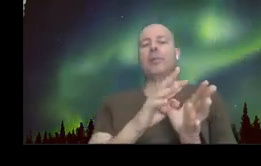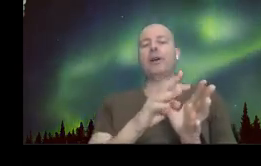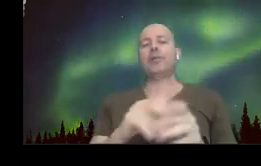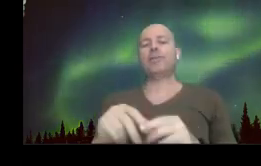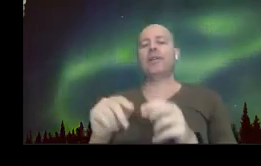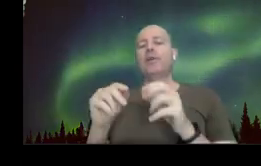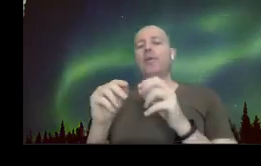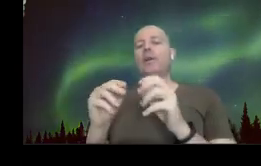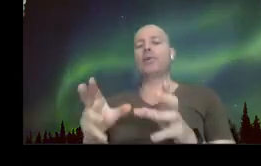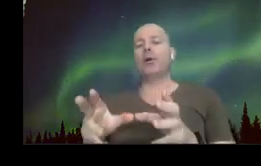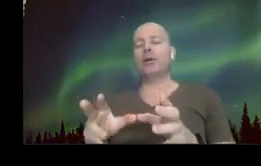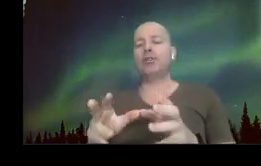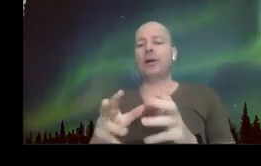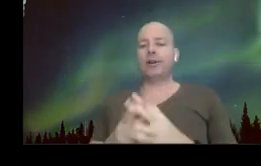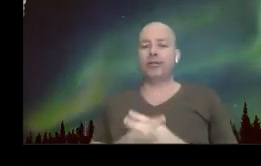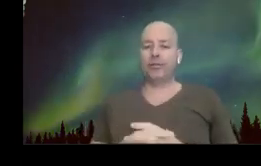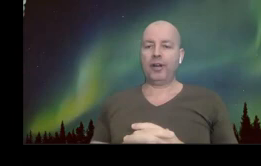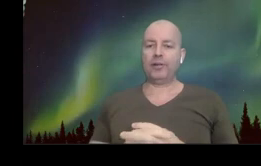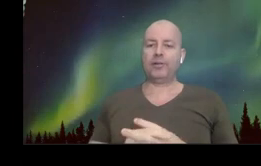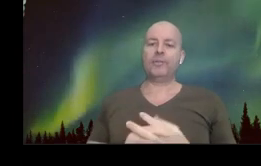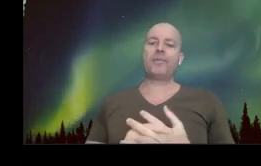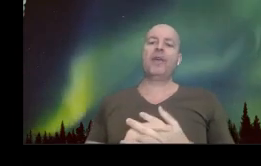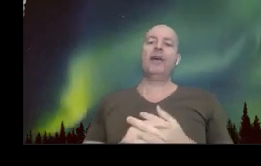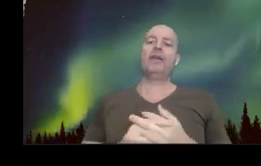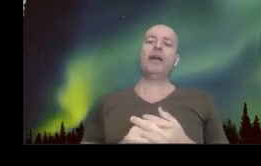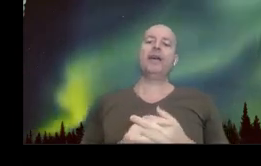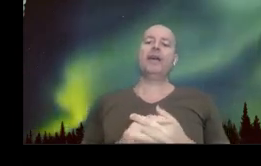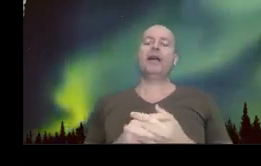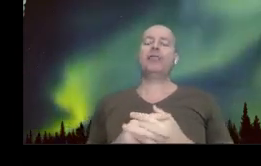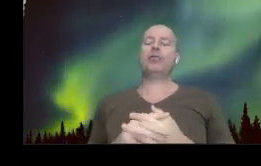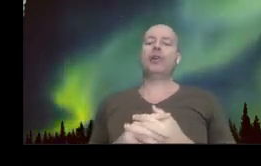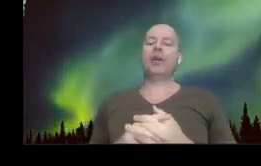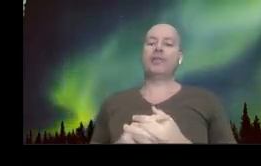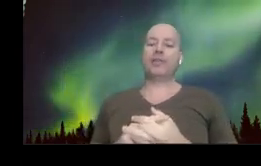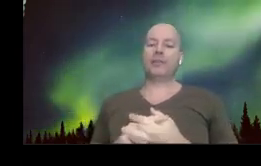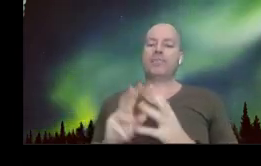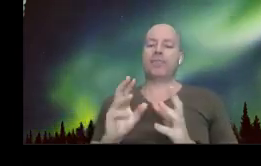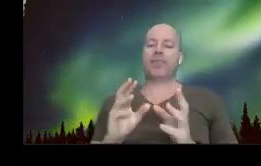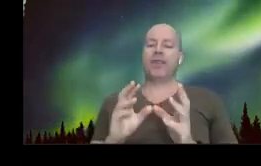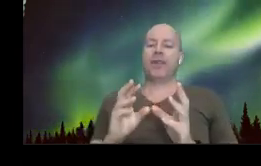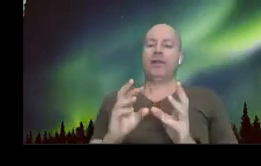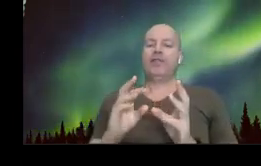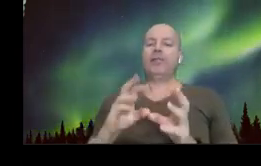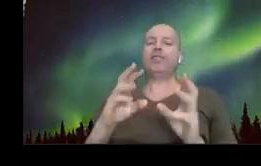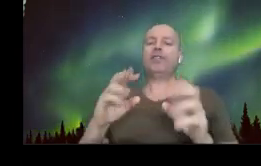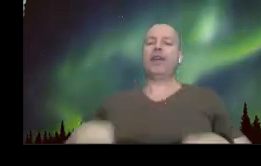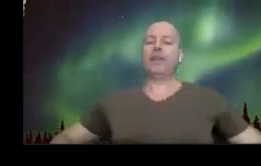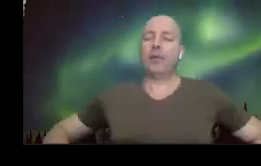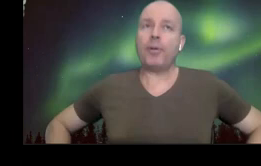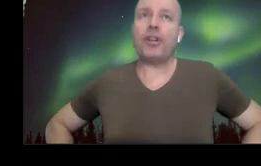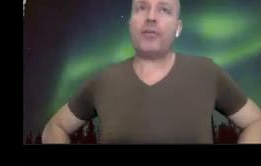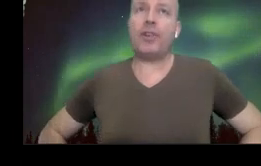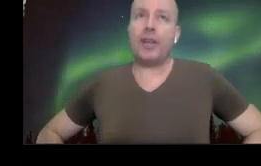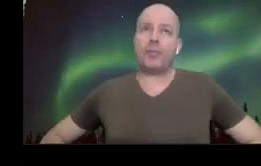bolas do mesmo tamanho e quatro bolas de tamanhos diferentes. E aí a discussão é assim. Se você